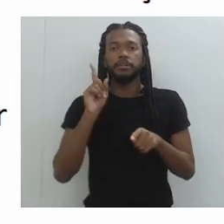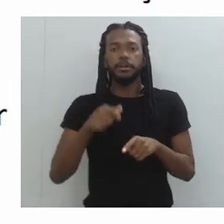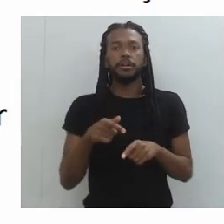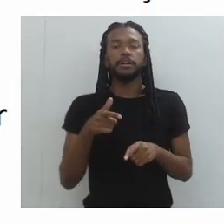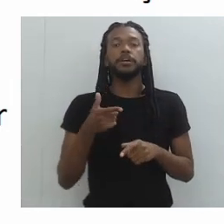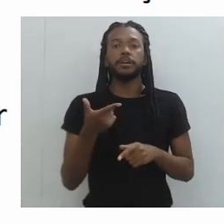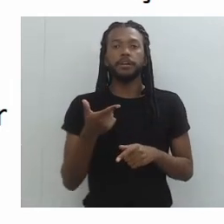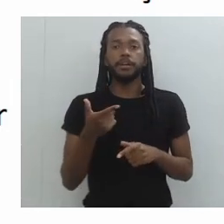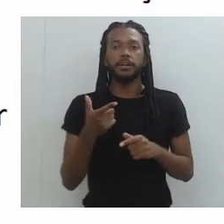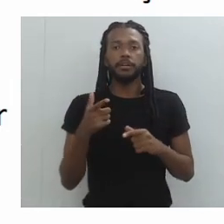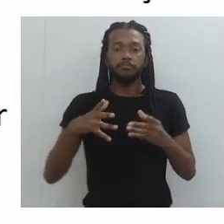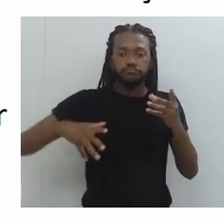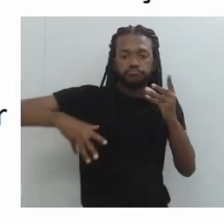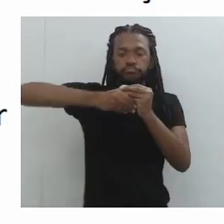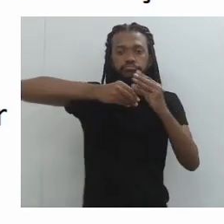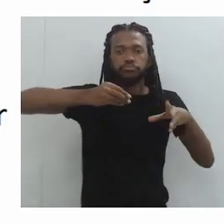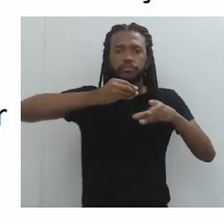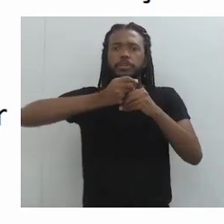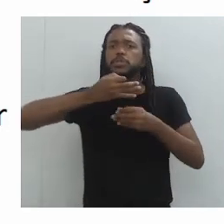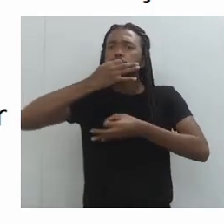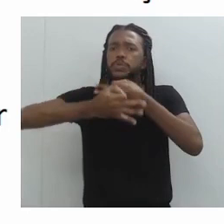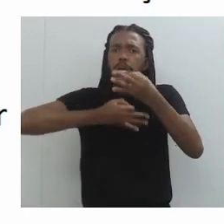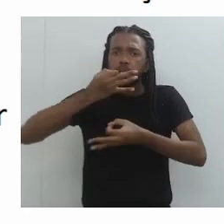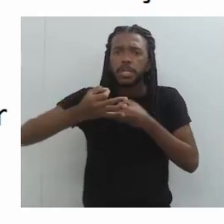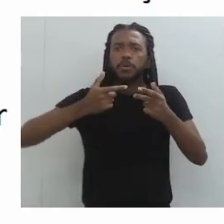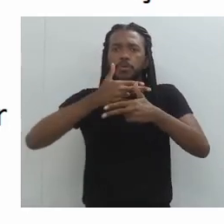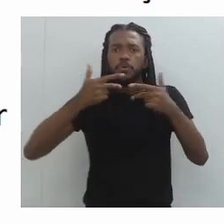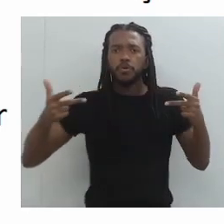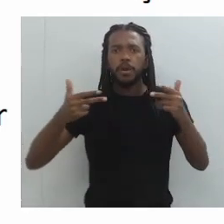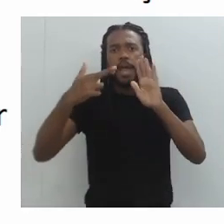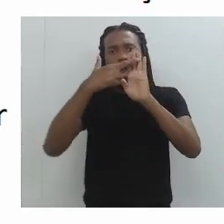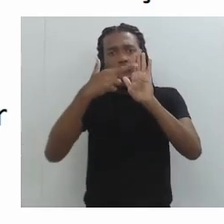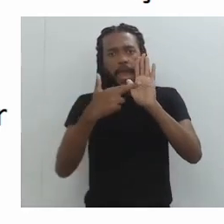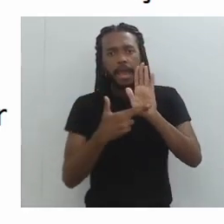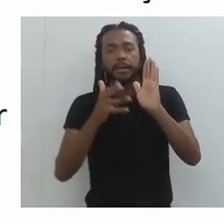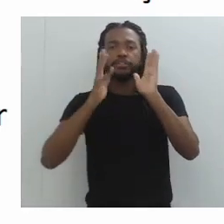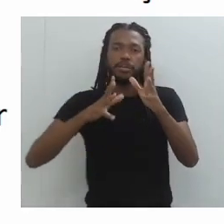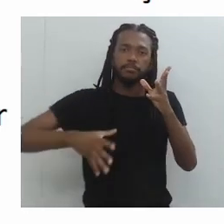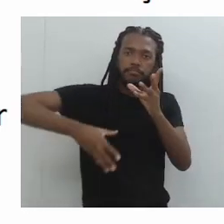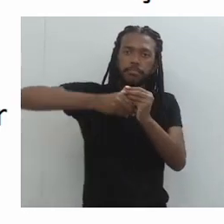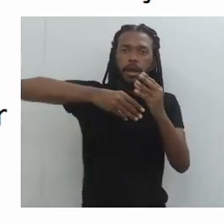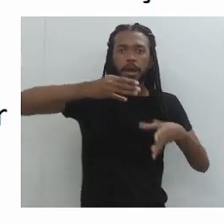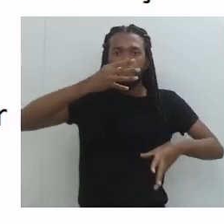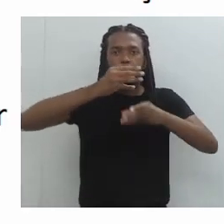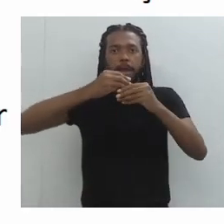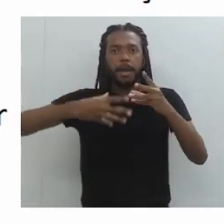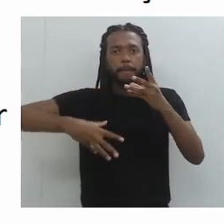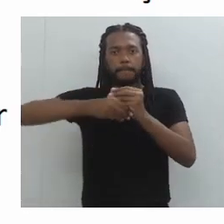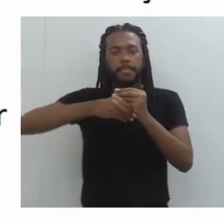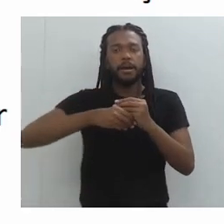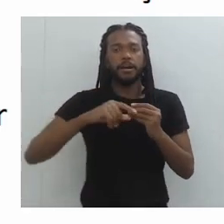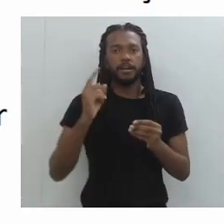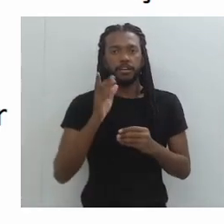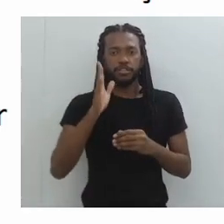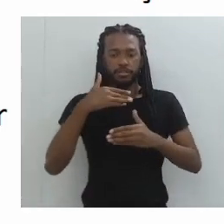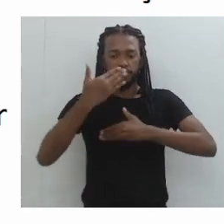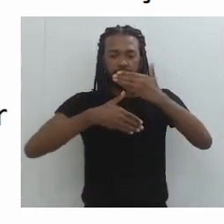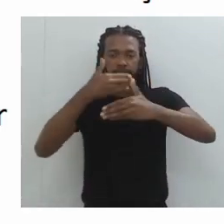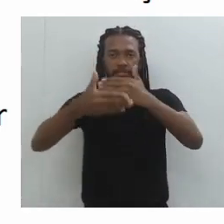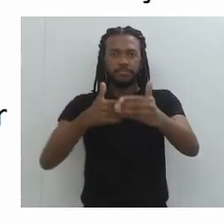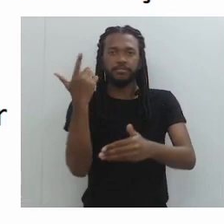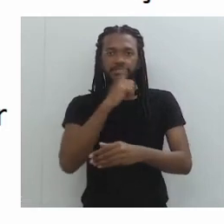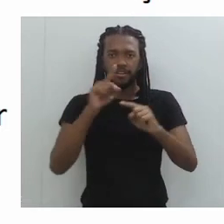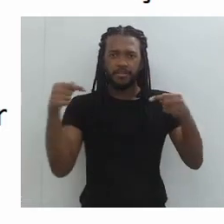incorporados novas sugestões, novas regras, dependendo do local em que ele vai sendo passado. Eles são ligados